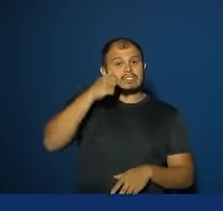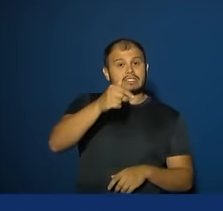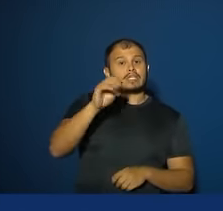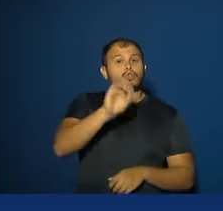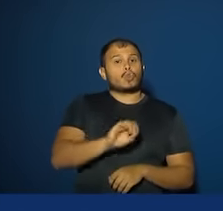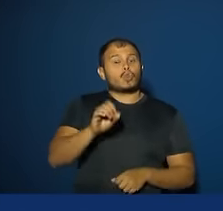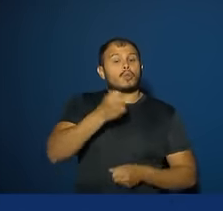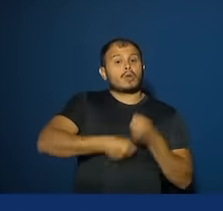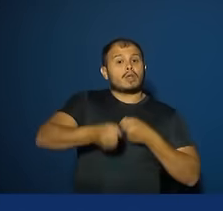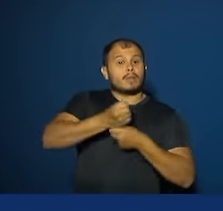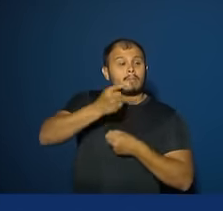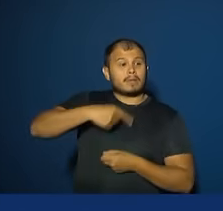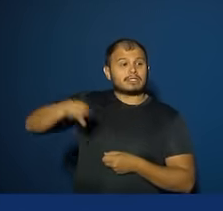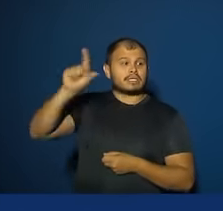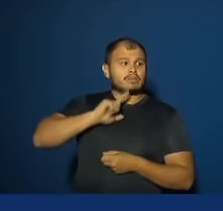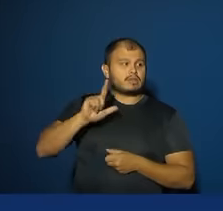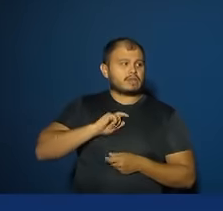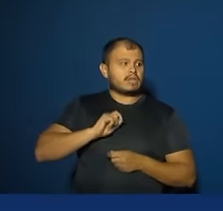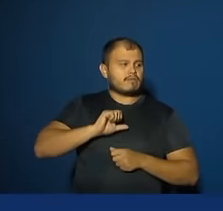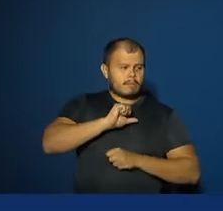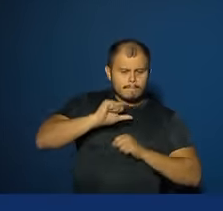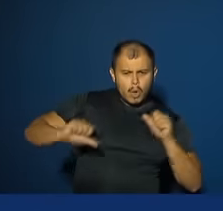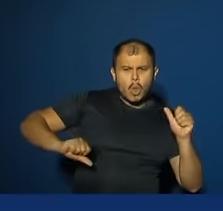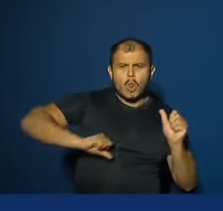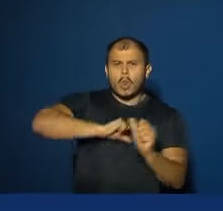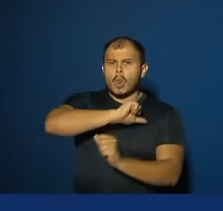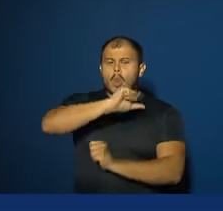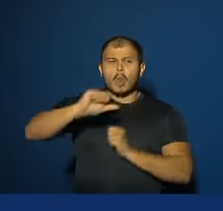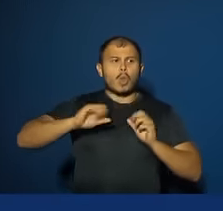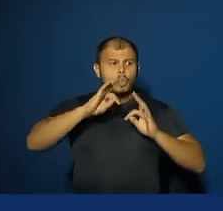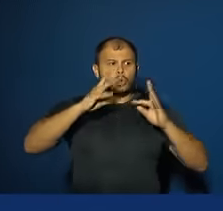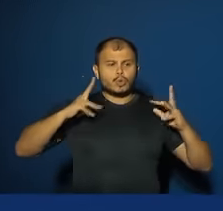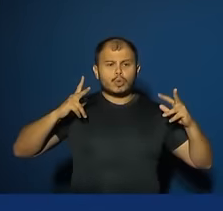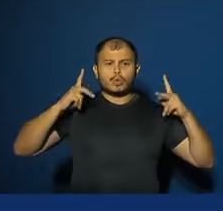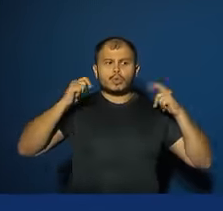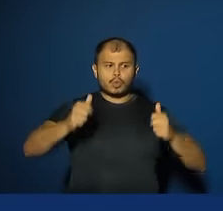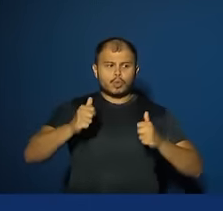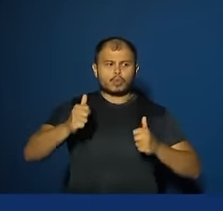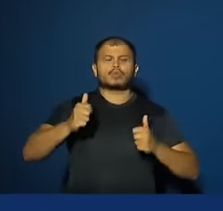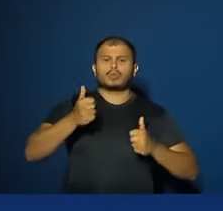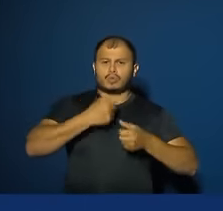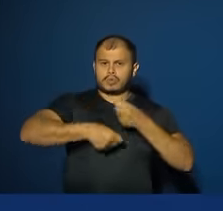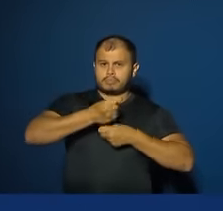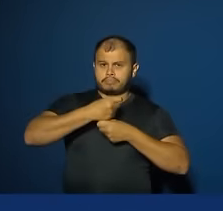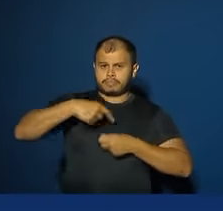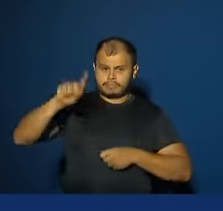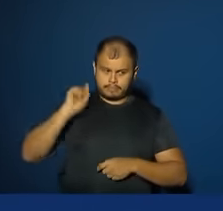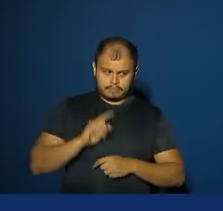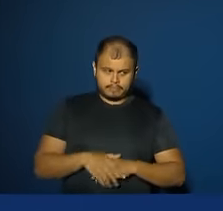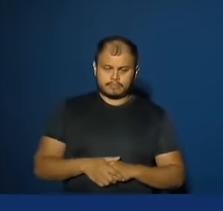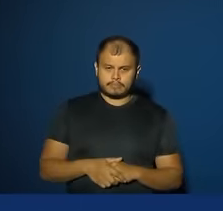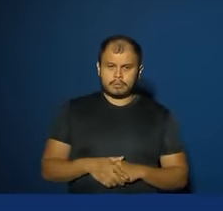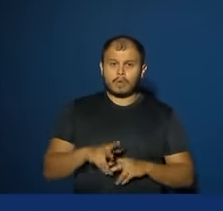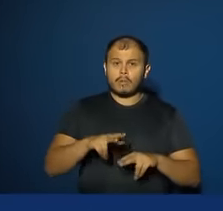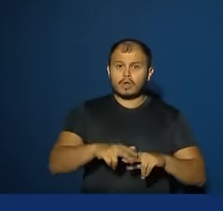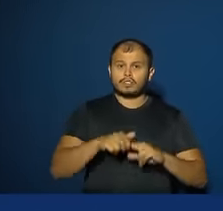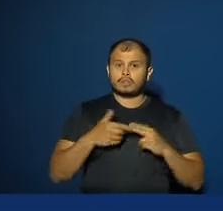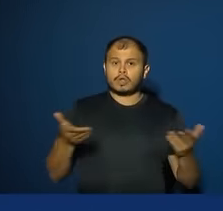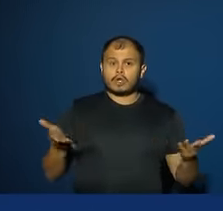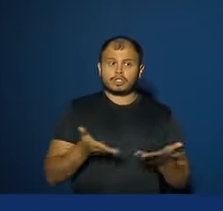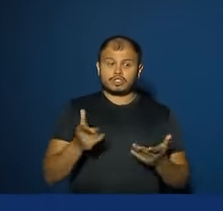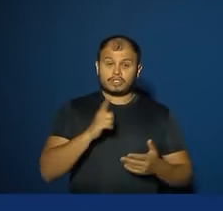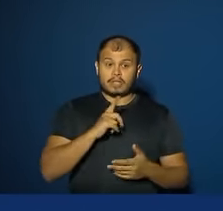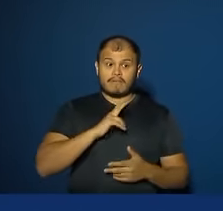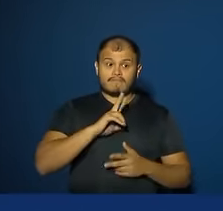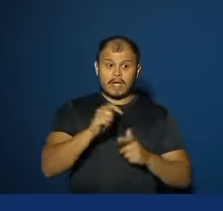passado muda o cenário no oriente médio de forma ainda imprevisível se nós estamos diante Possivelmente